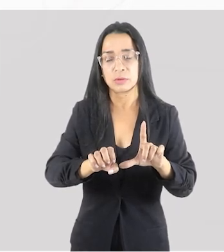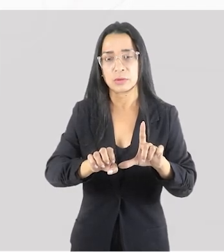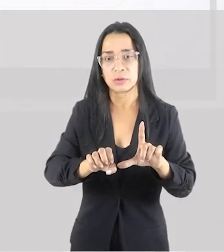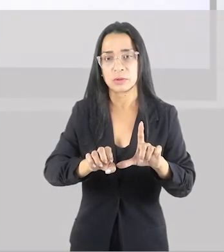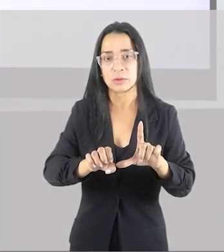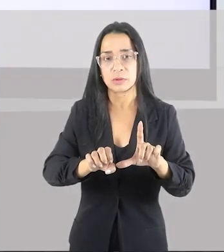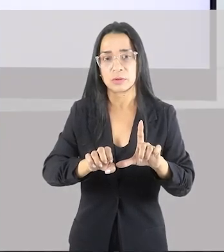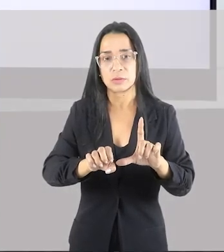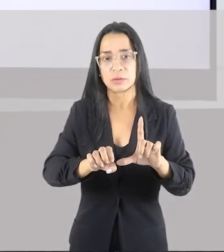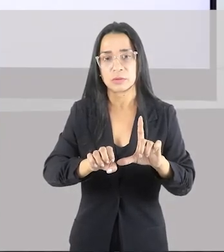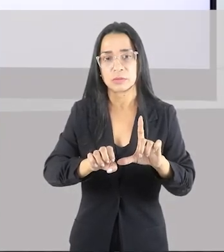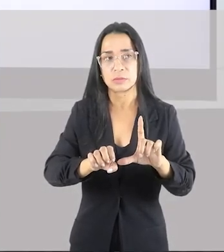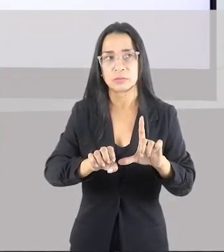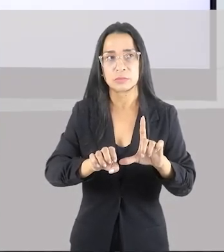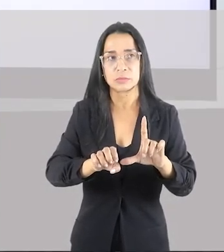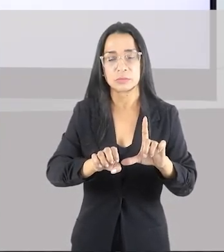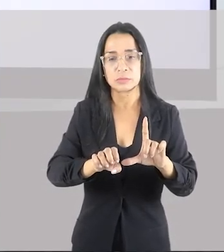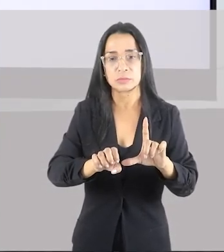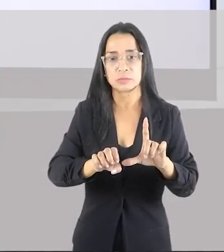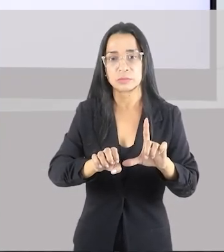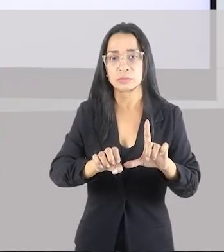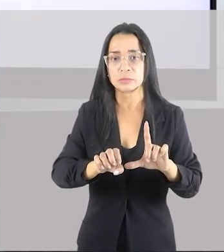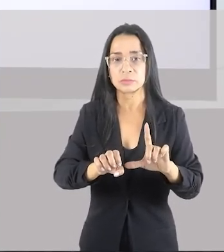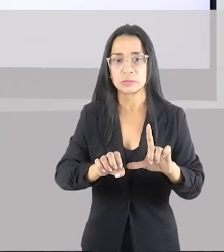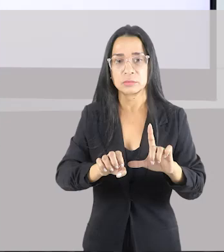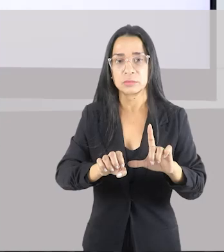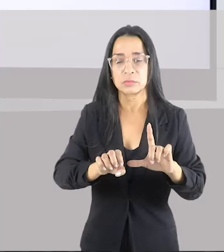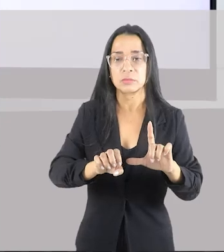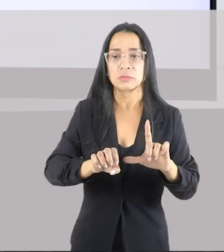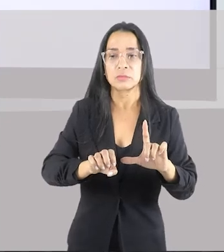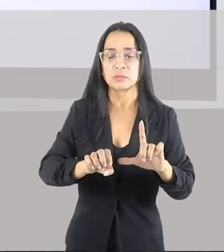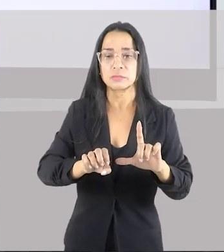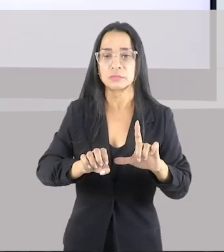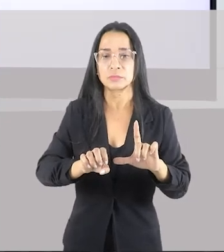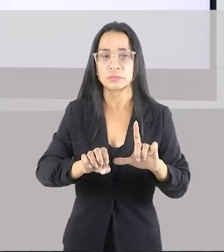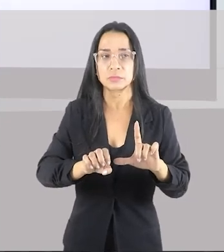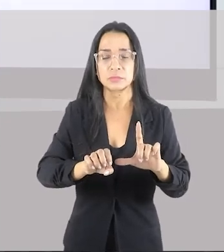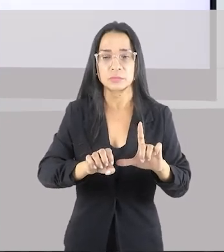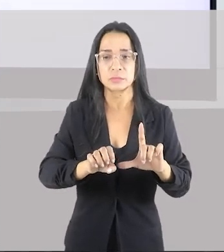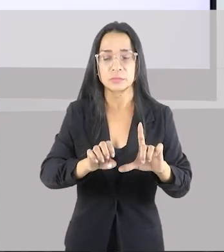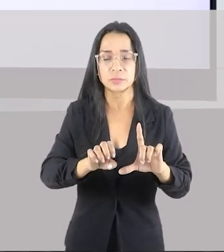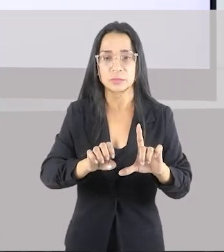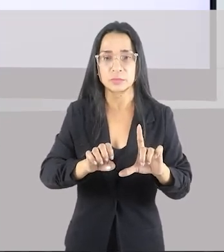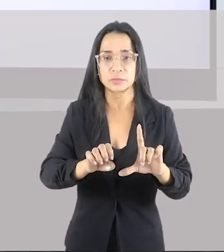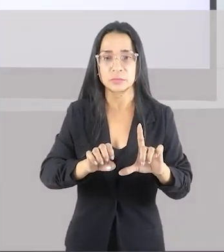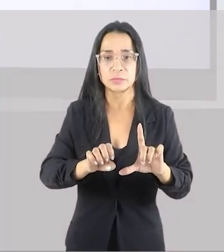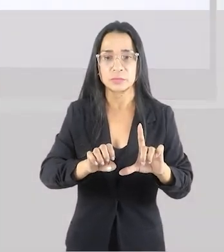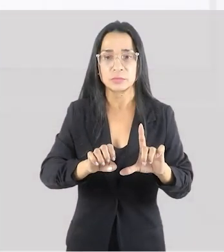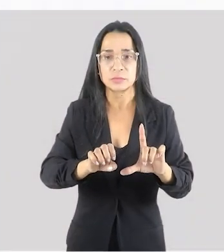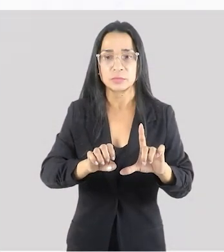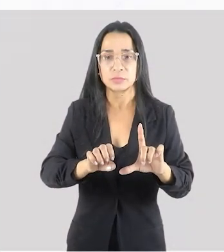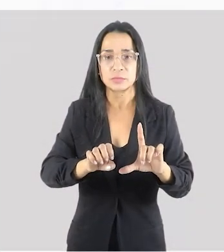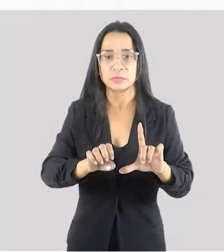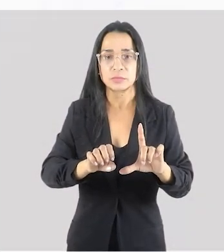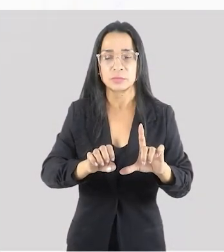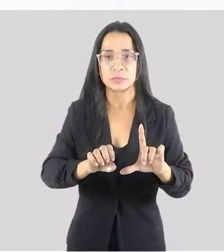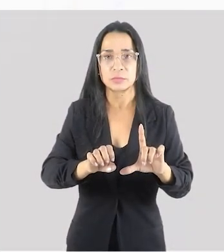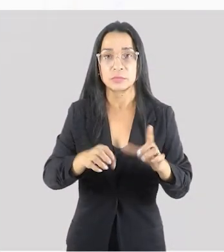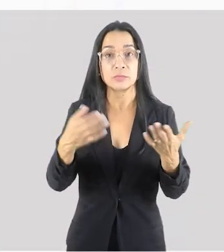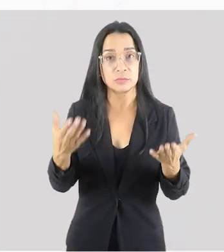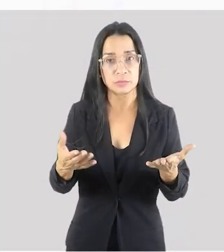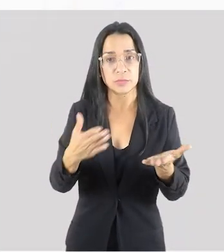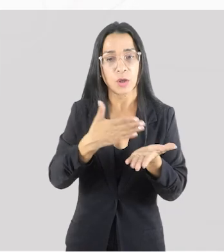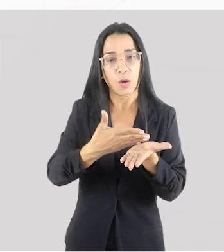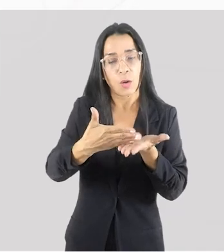células ovarianas precursoras dos gametas iniciam, porém não finalizam a divisão meiótica. Ou seja, a